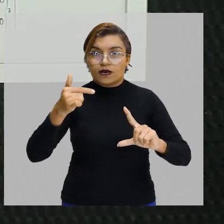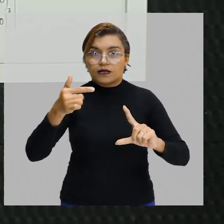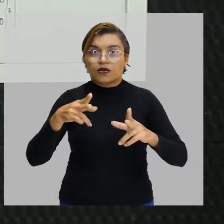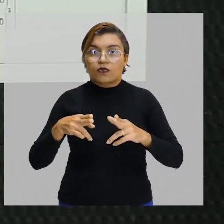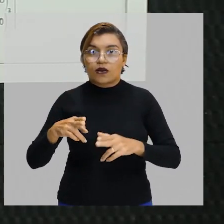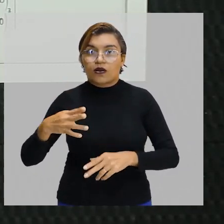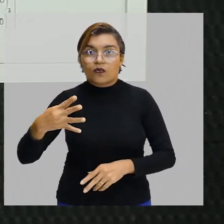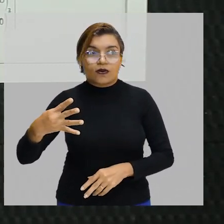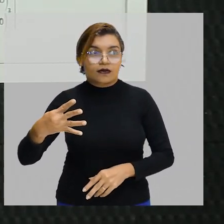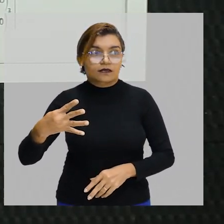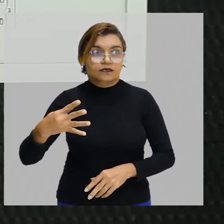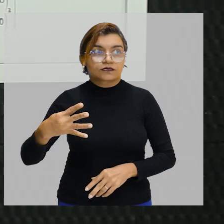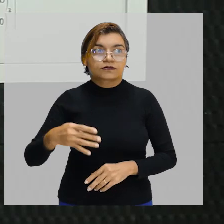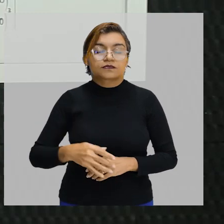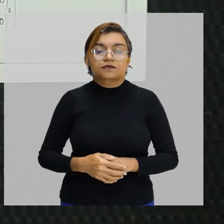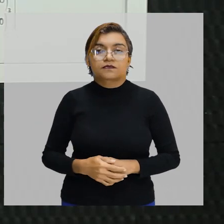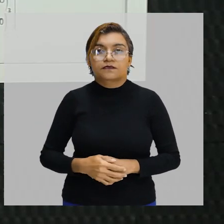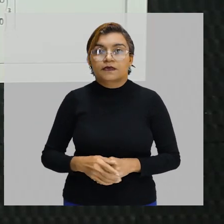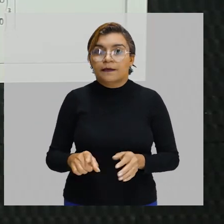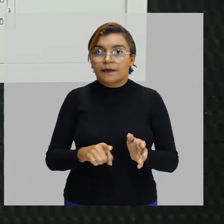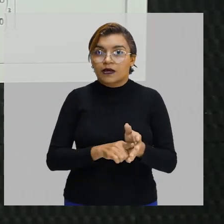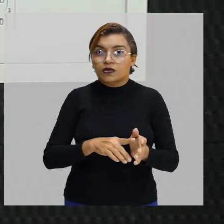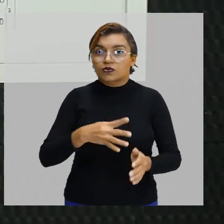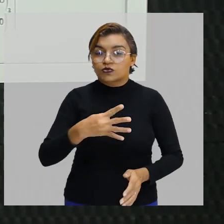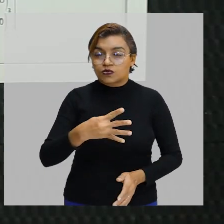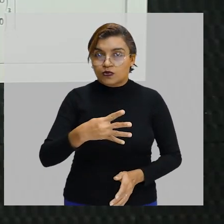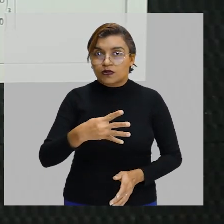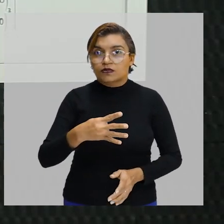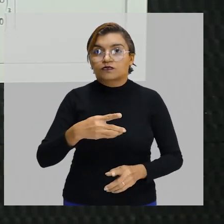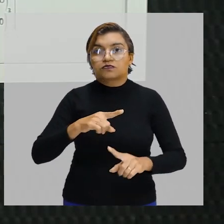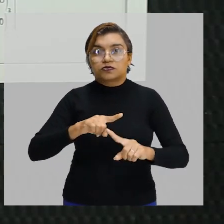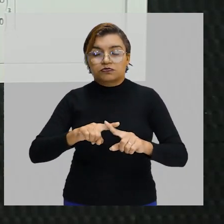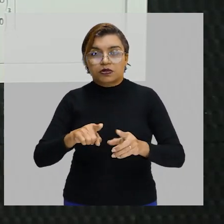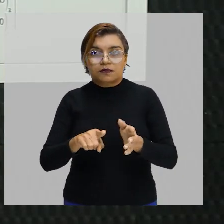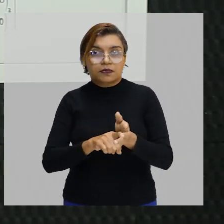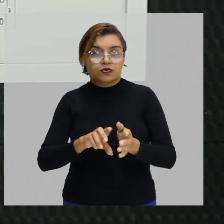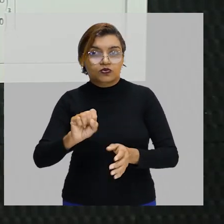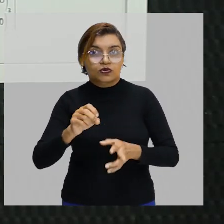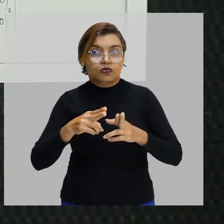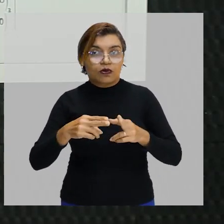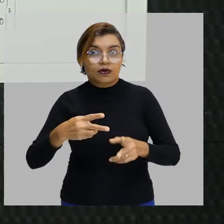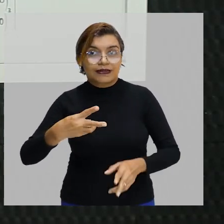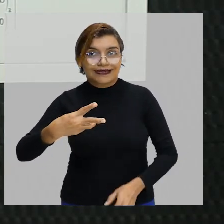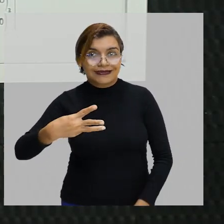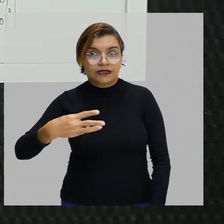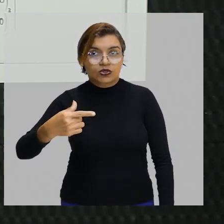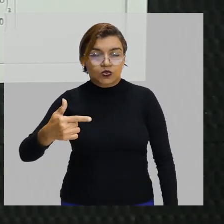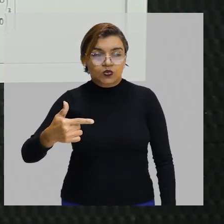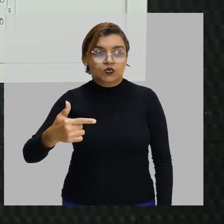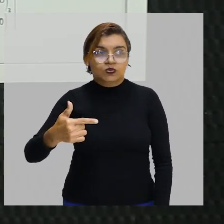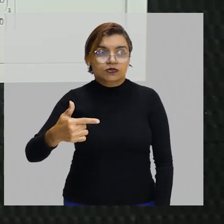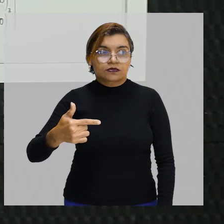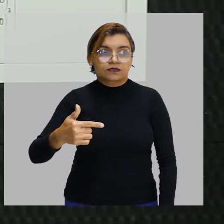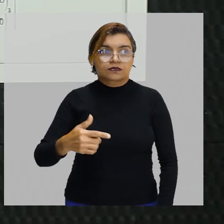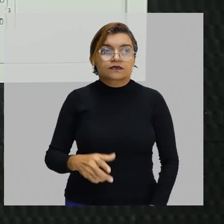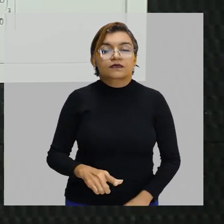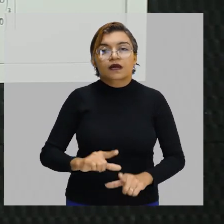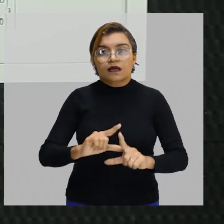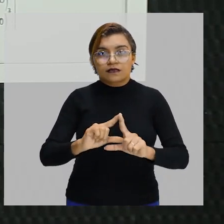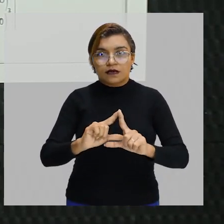Mais menos 4 multiplicado por menos 8 dá 32. Eu encontrei aqui o delta igual a